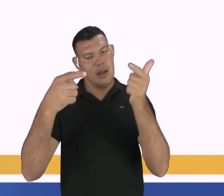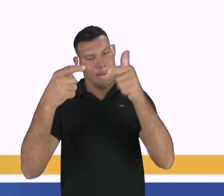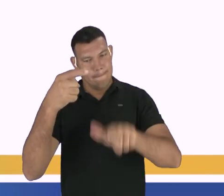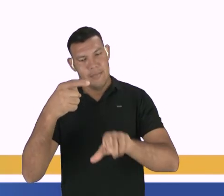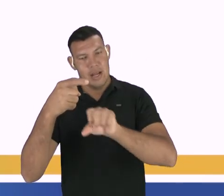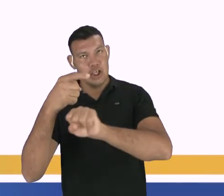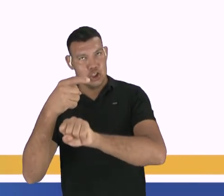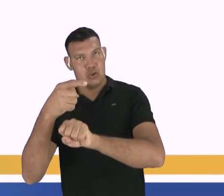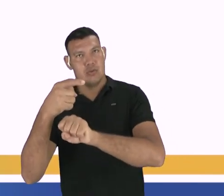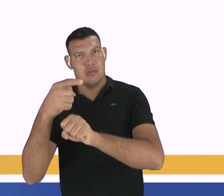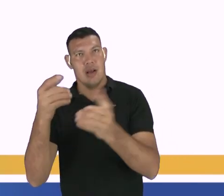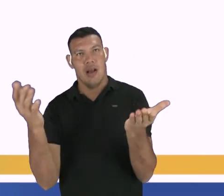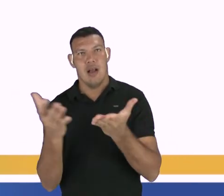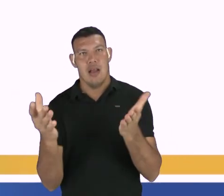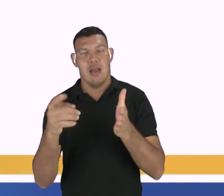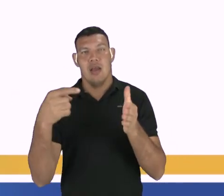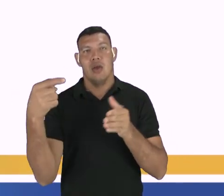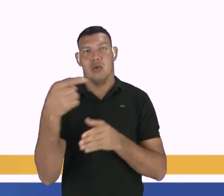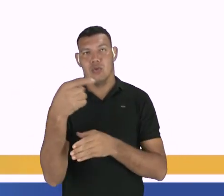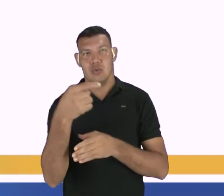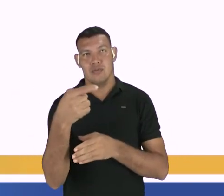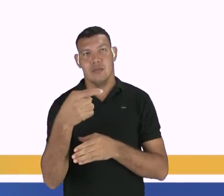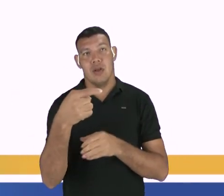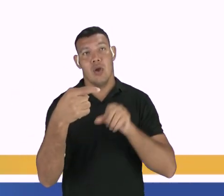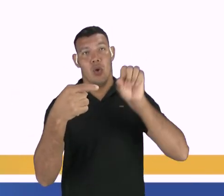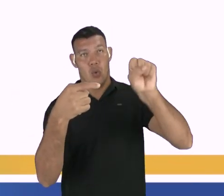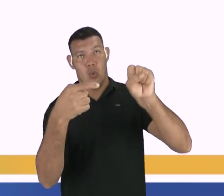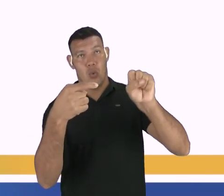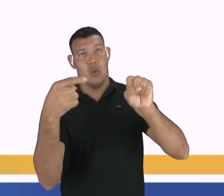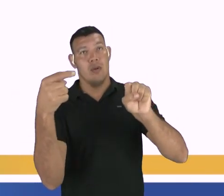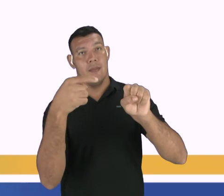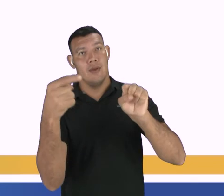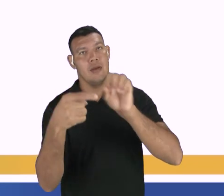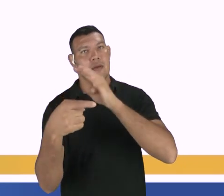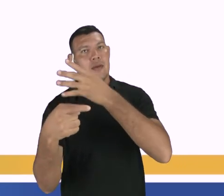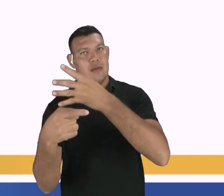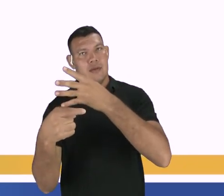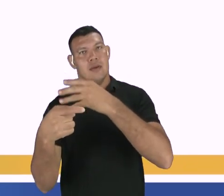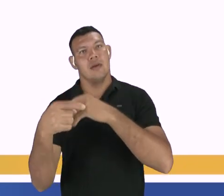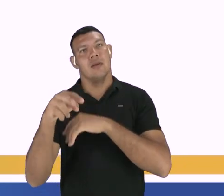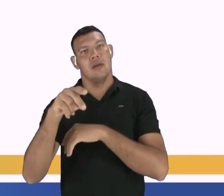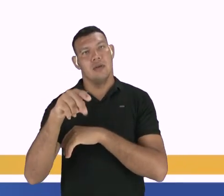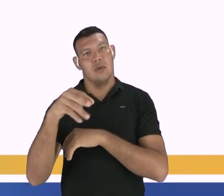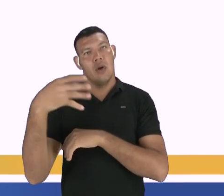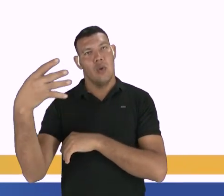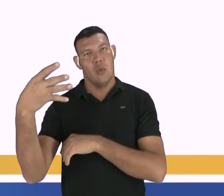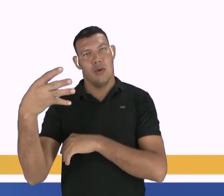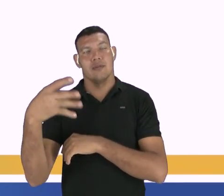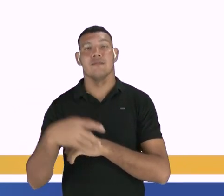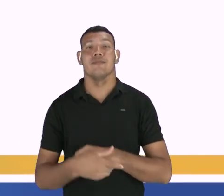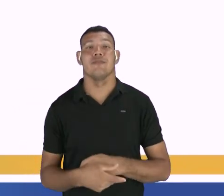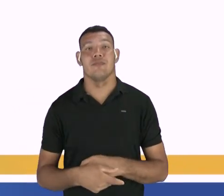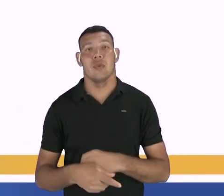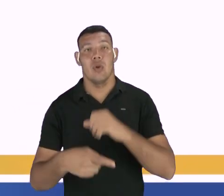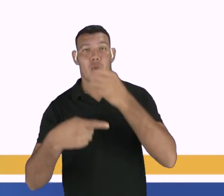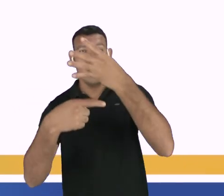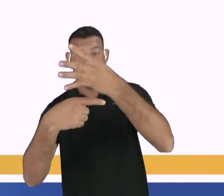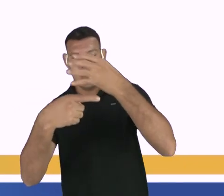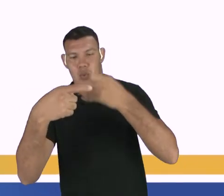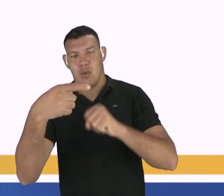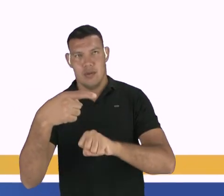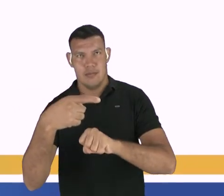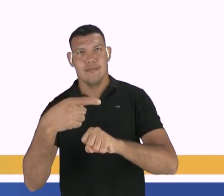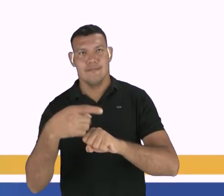e subtrair os numeradores. 4 menos 4 dá 4, então 4/8. Então, sendo assim, o